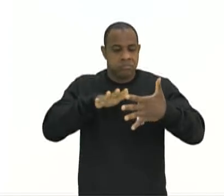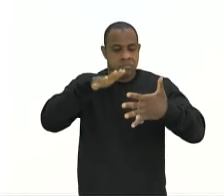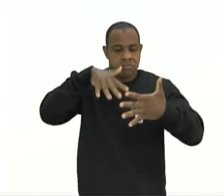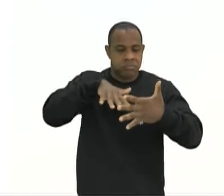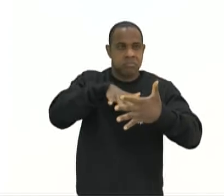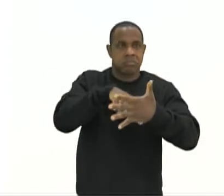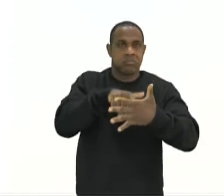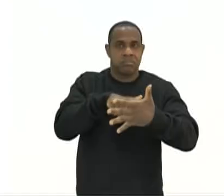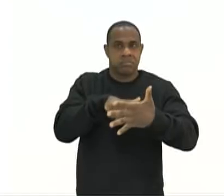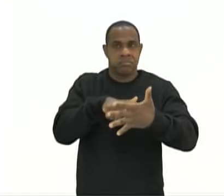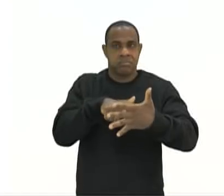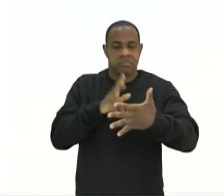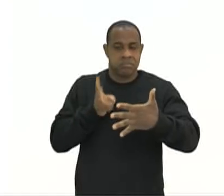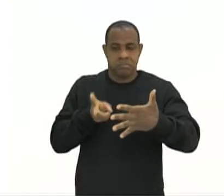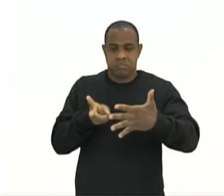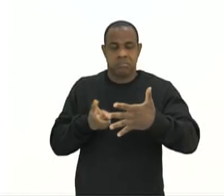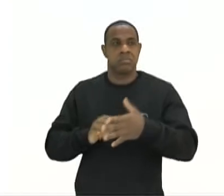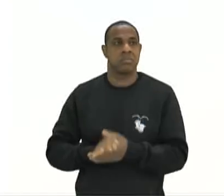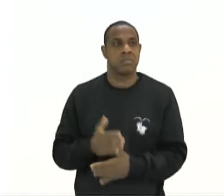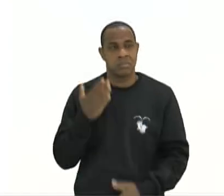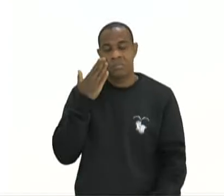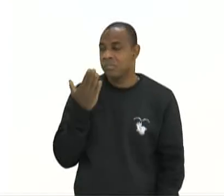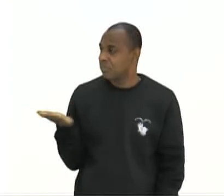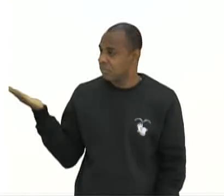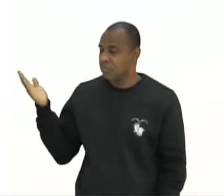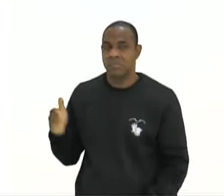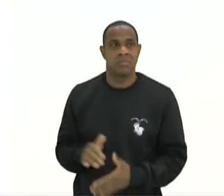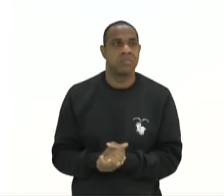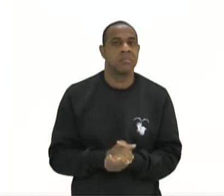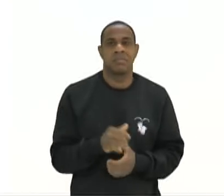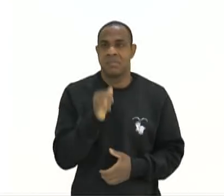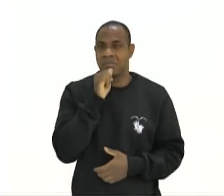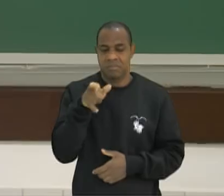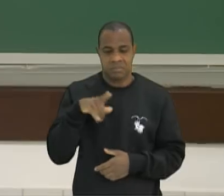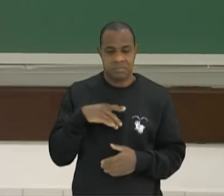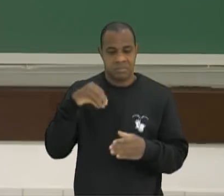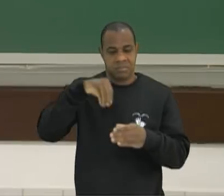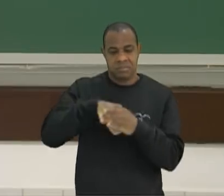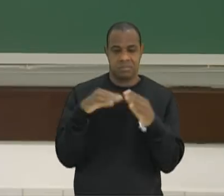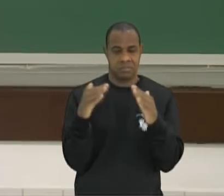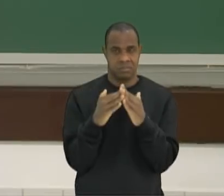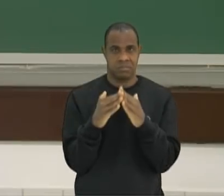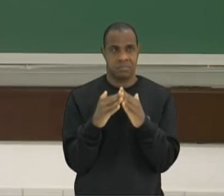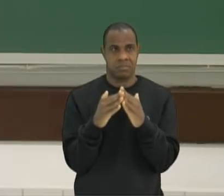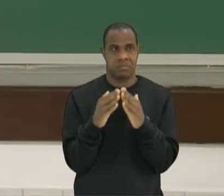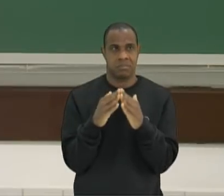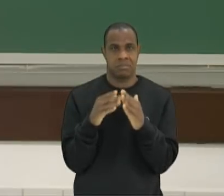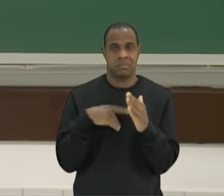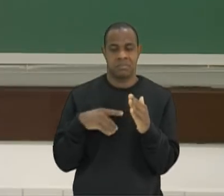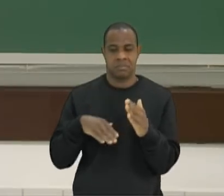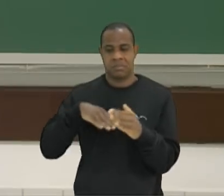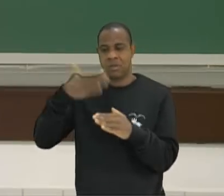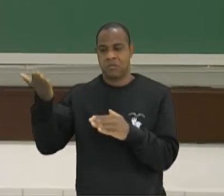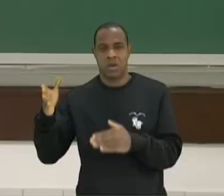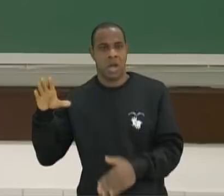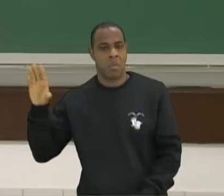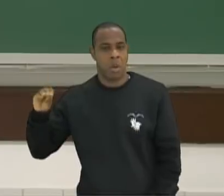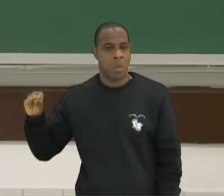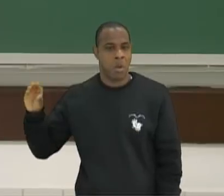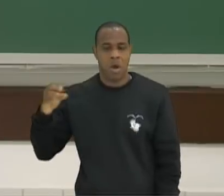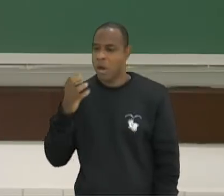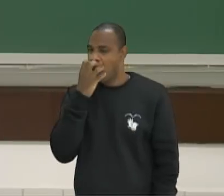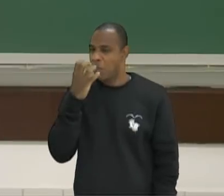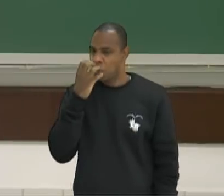detalhe que eu venho falar para você, querido estudante. Se você está na sua residência e você ouve um cachorro latindo ou